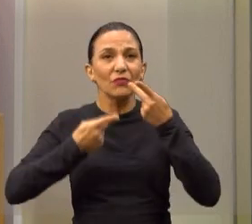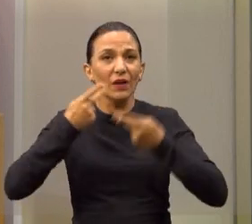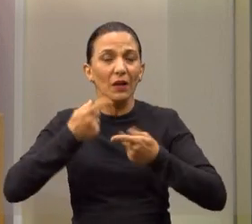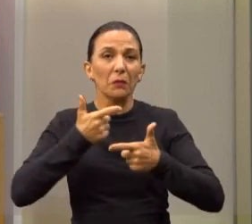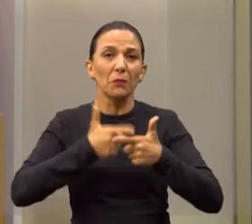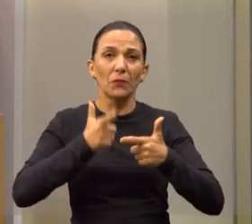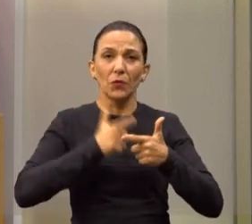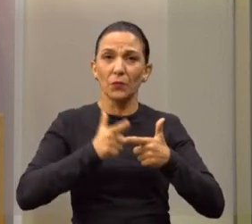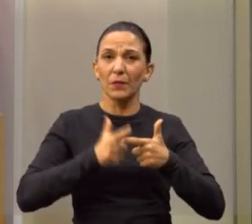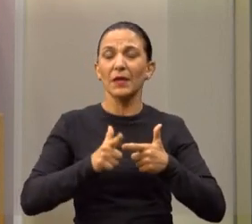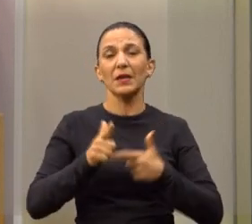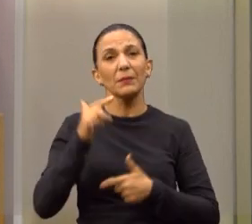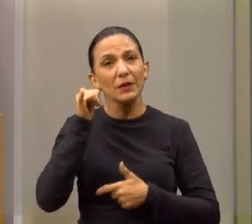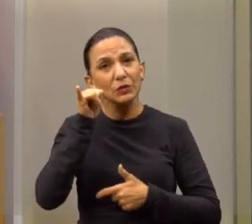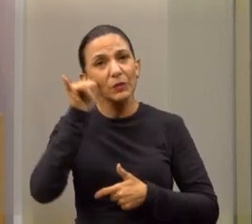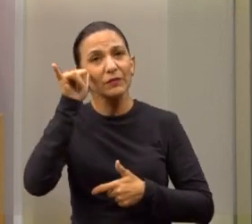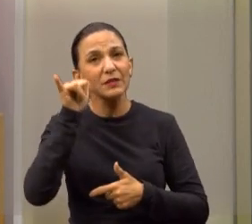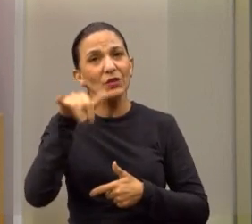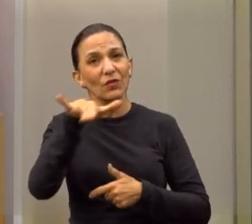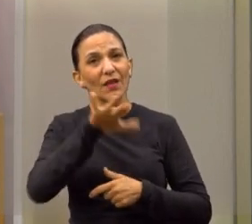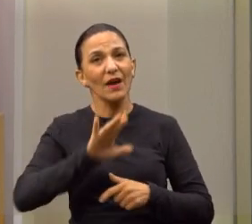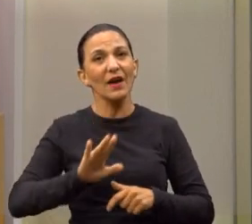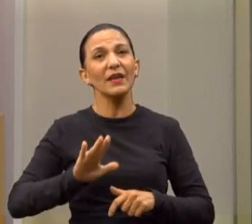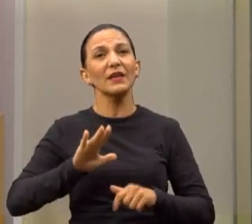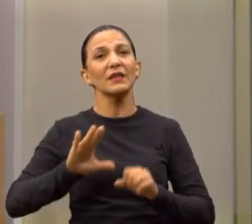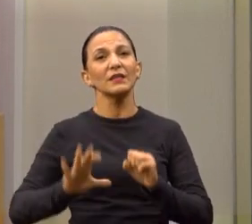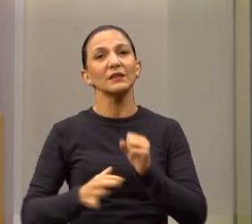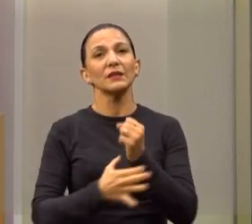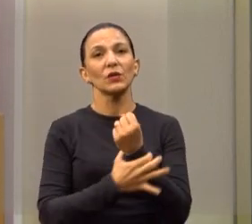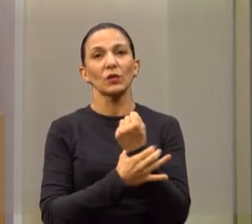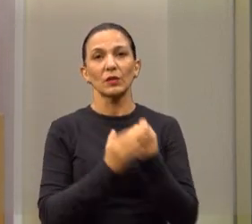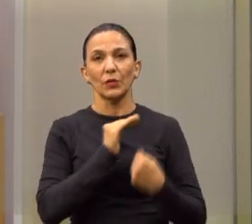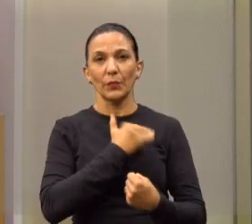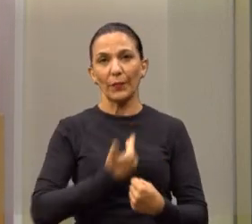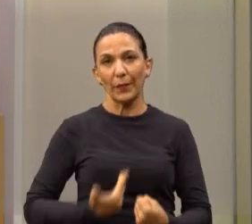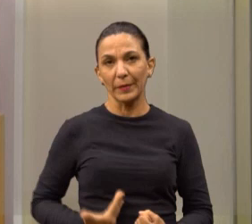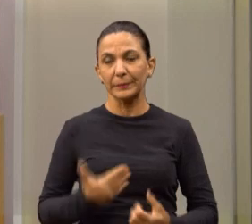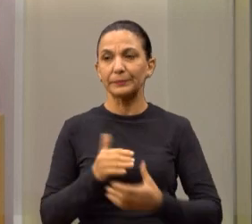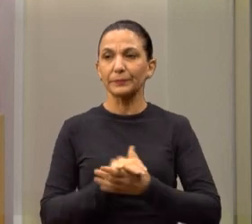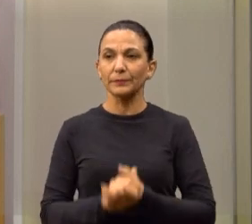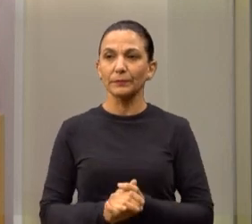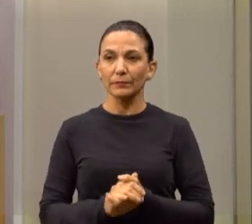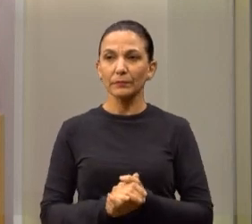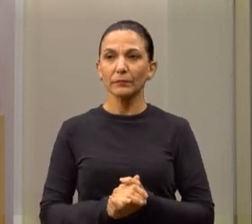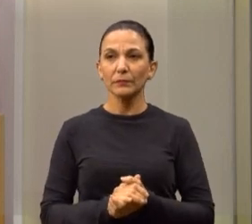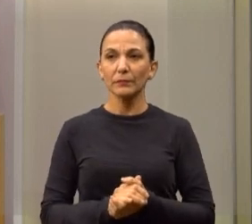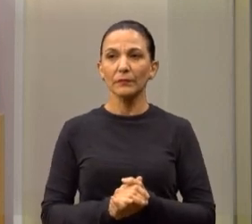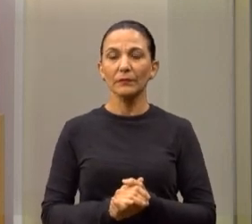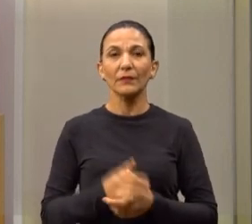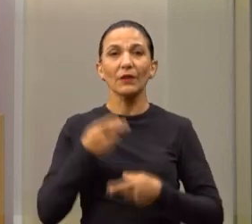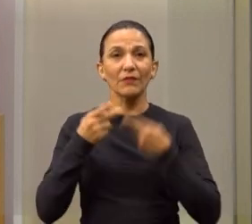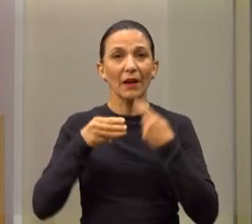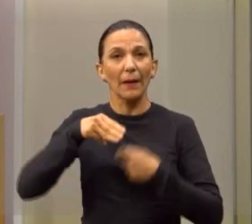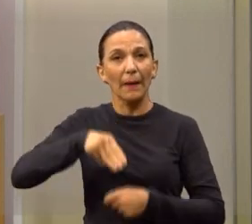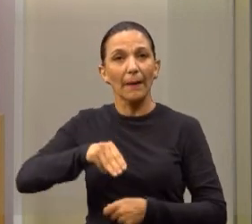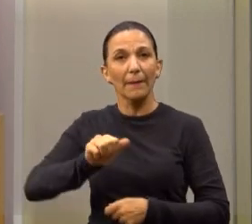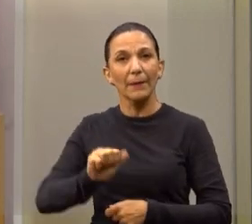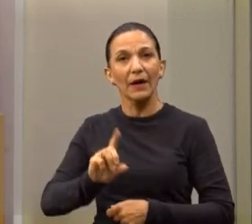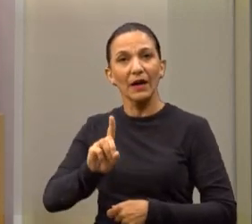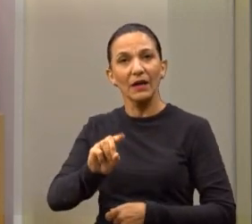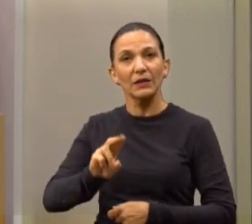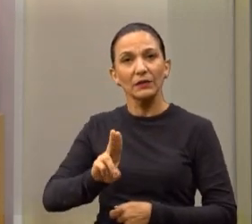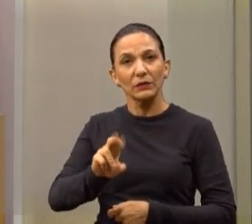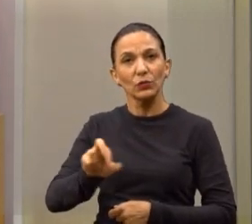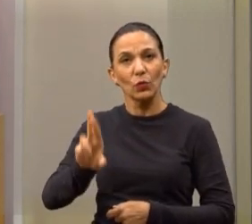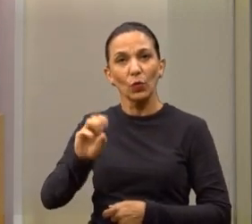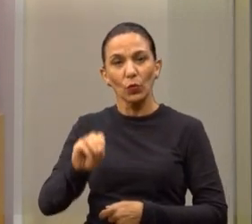questão de prevenção no que tange a segurança pública. Queria também dizer sobre a presença do Maduro no Brasil.